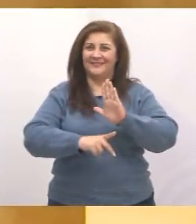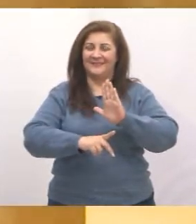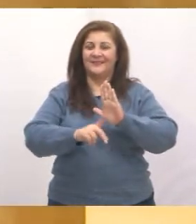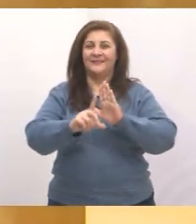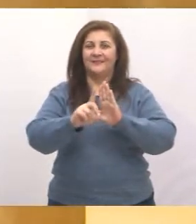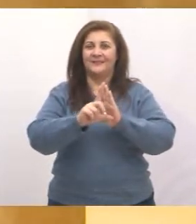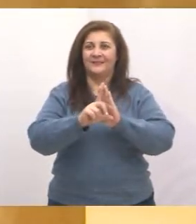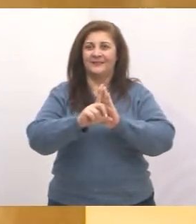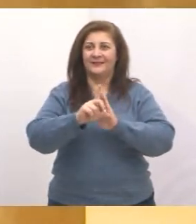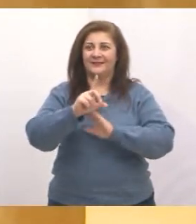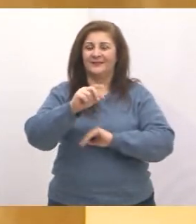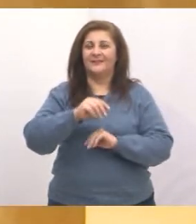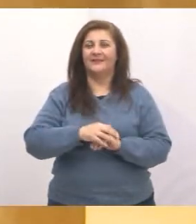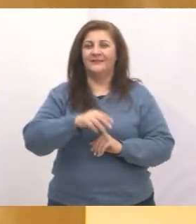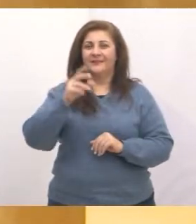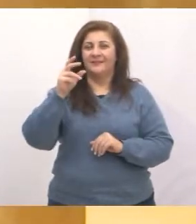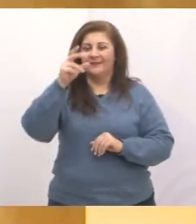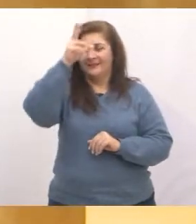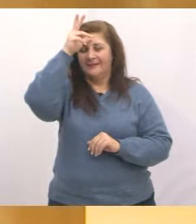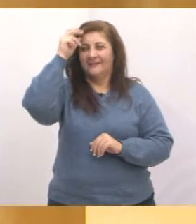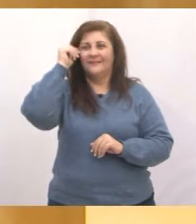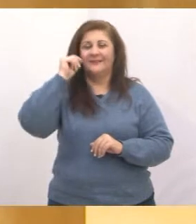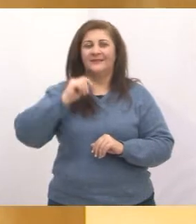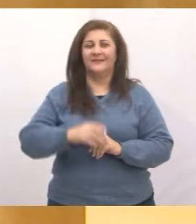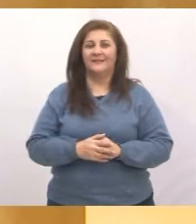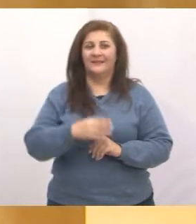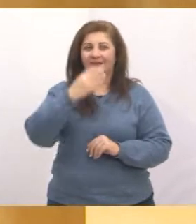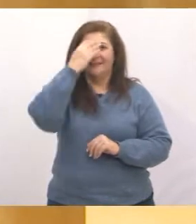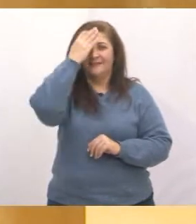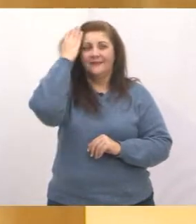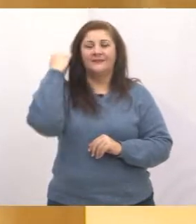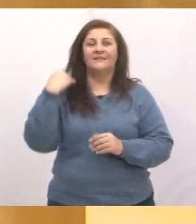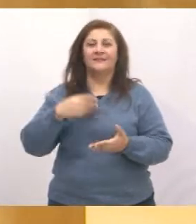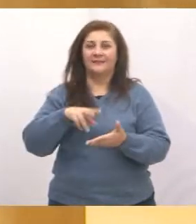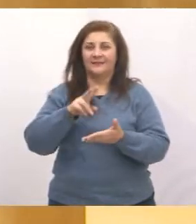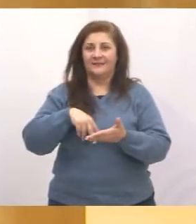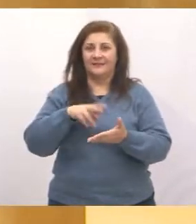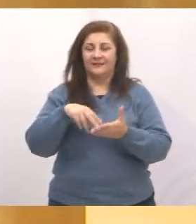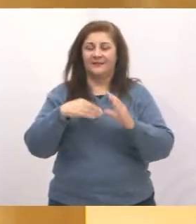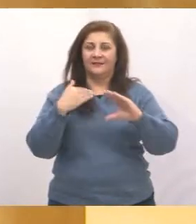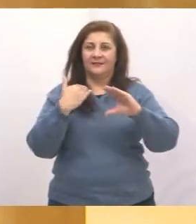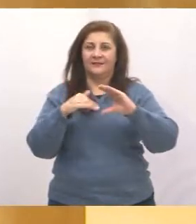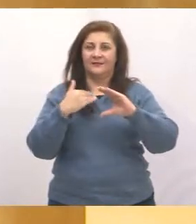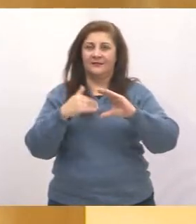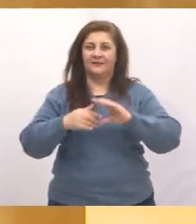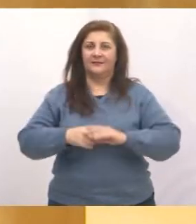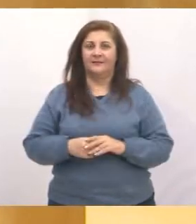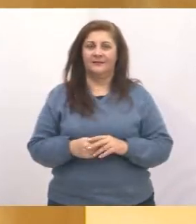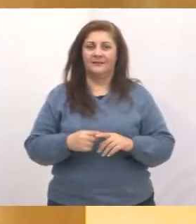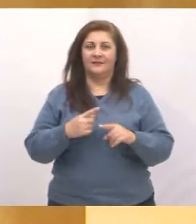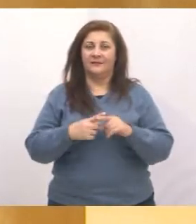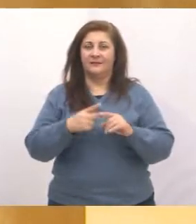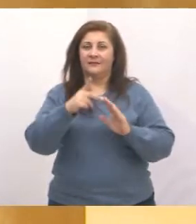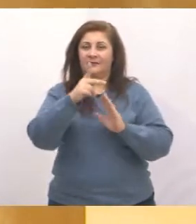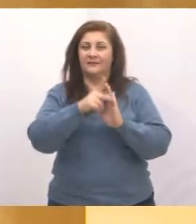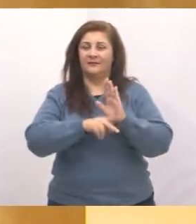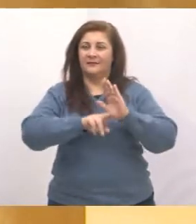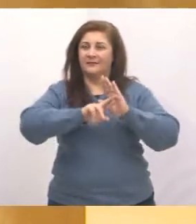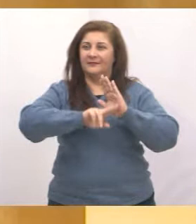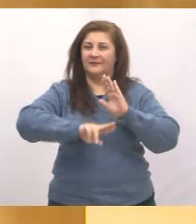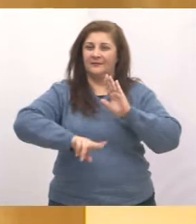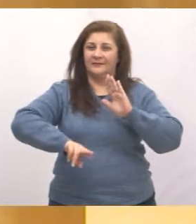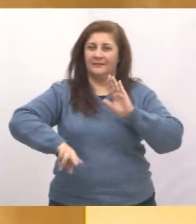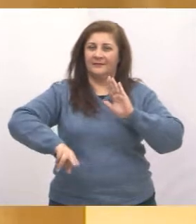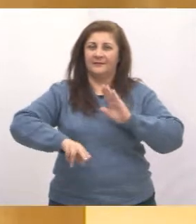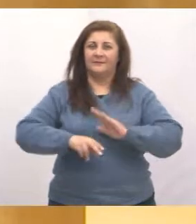Executivo. Eu vou mais estar lendo aqui a mensagem, porque o projeto é bastante longo. Acho